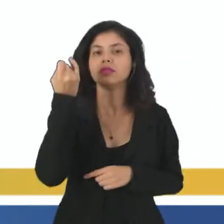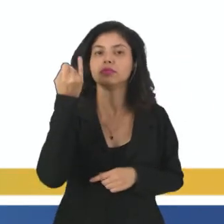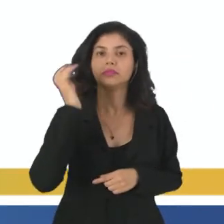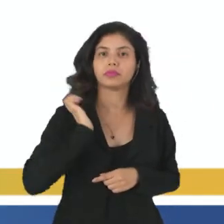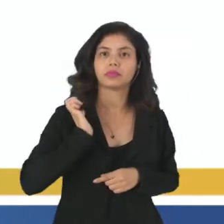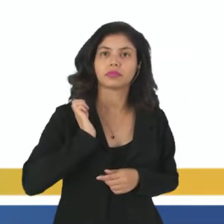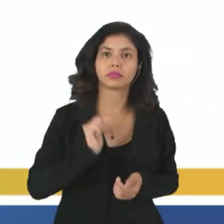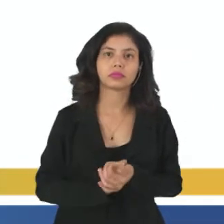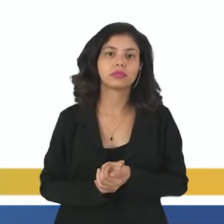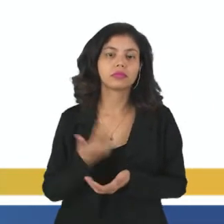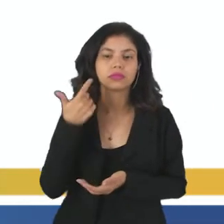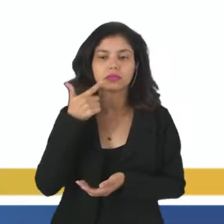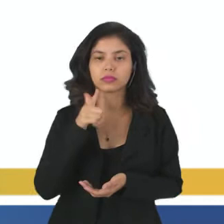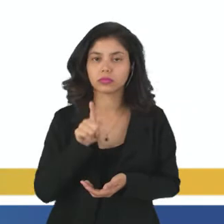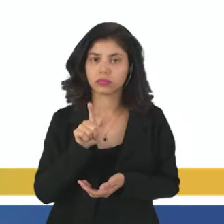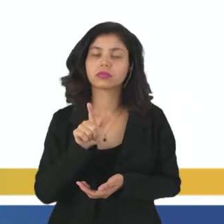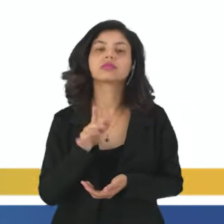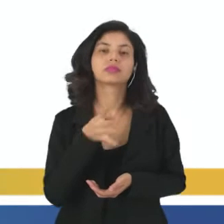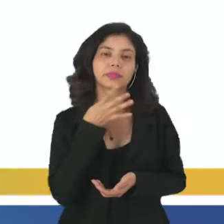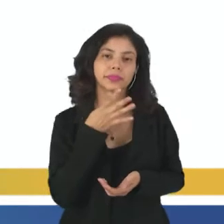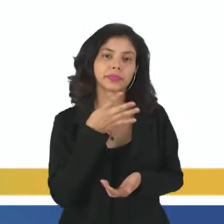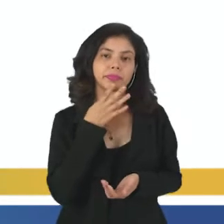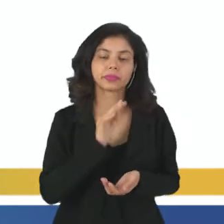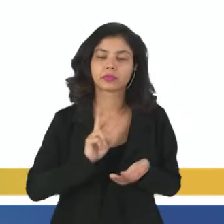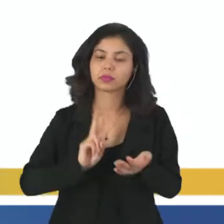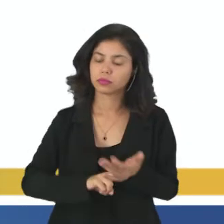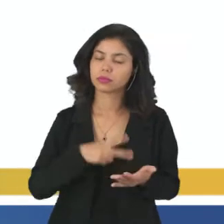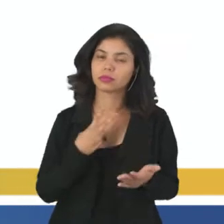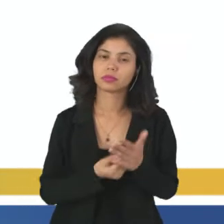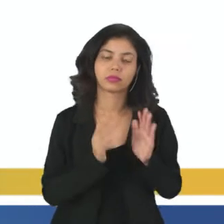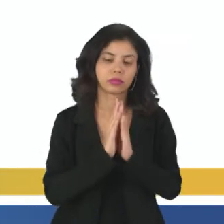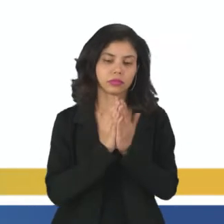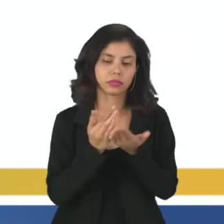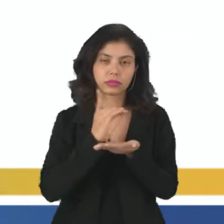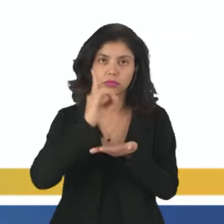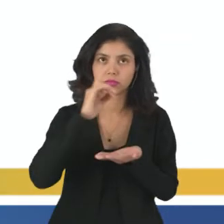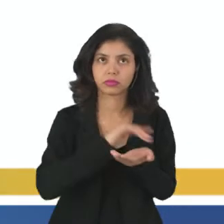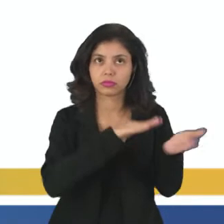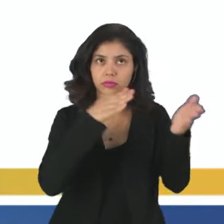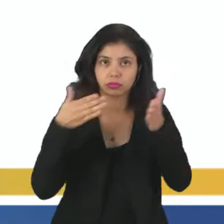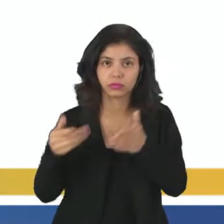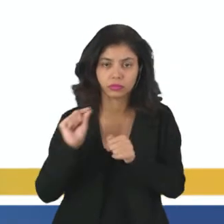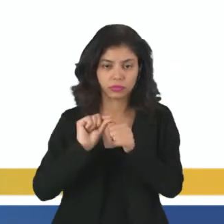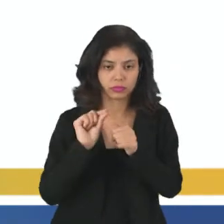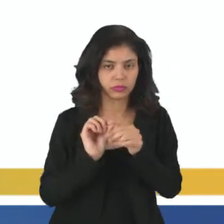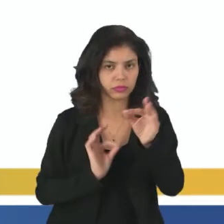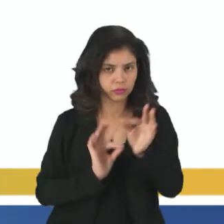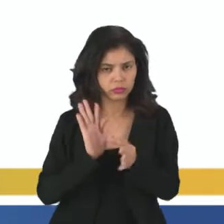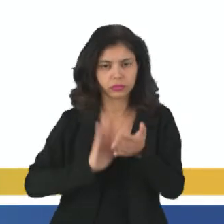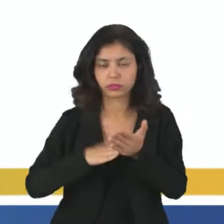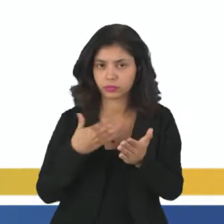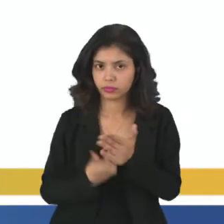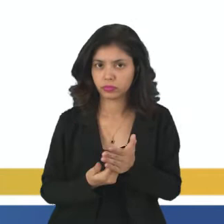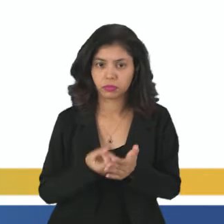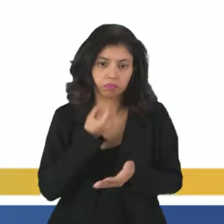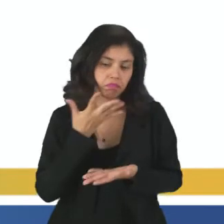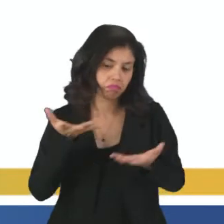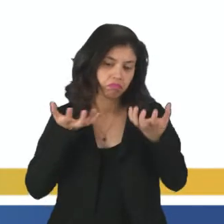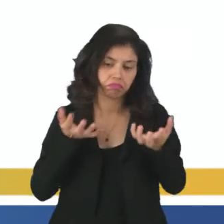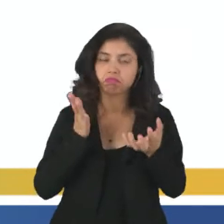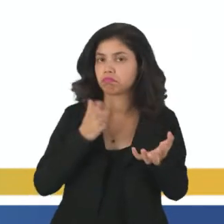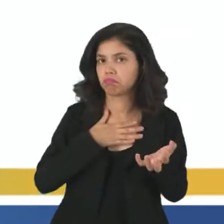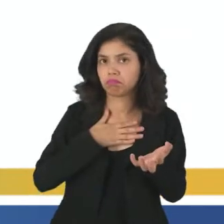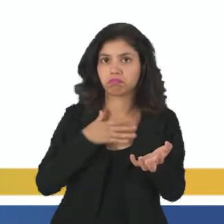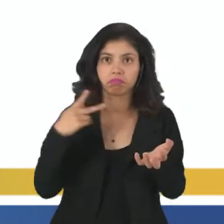tinham conhecimento linguístico para conseguir traduzir a Bíblia e, a partir daí, faziam as interpretações que bem queriam